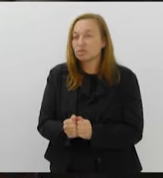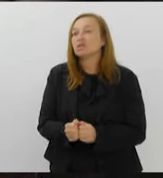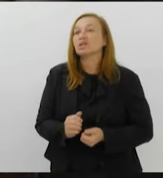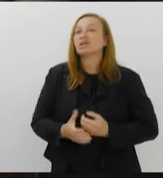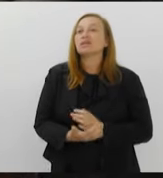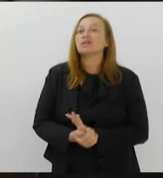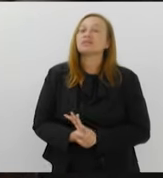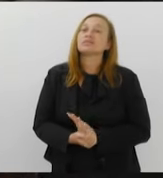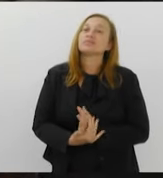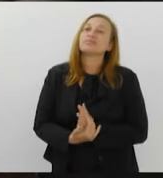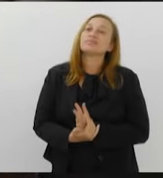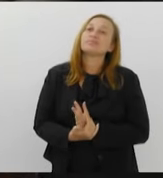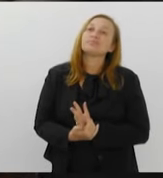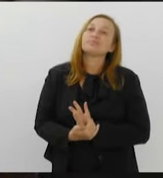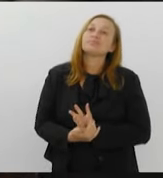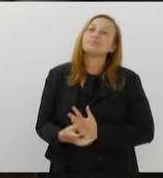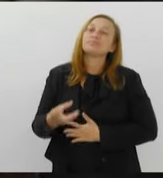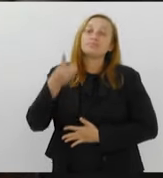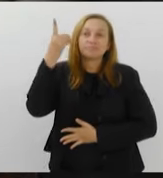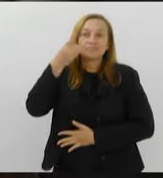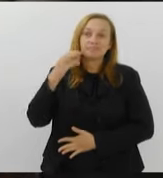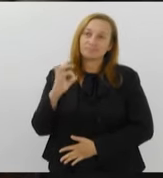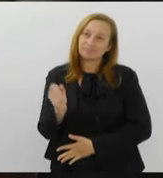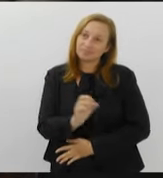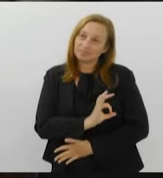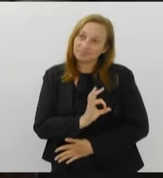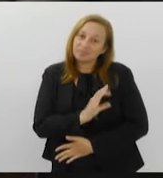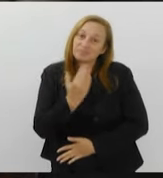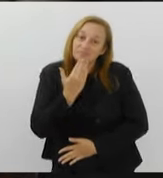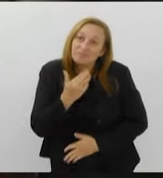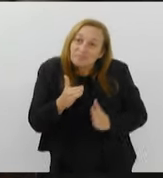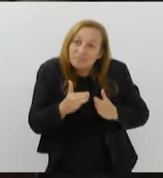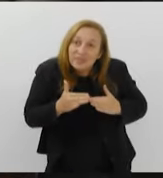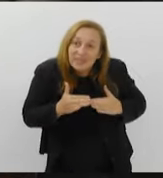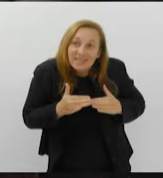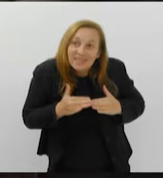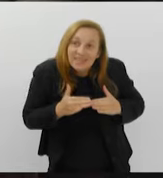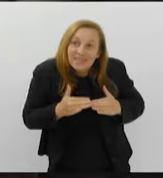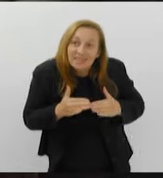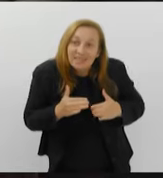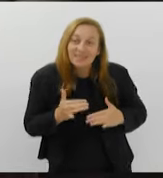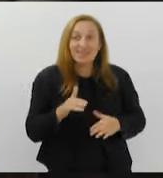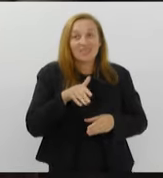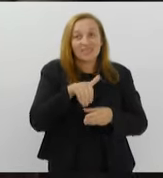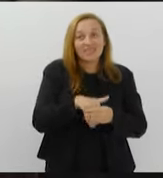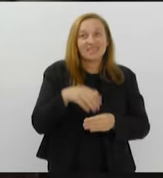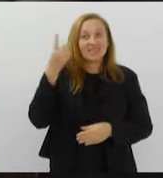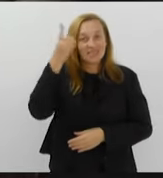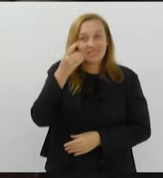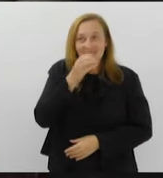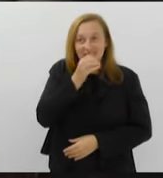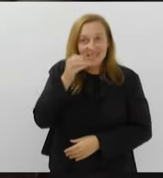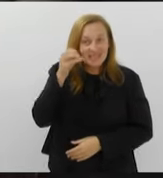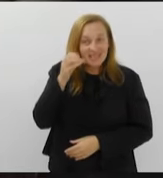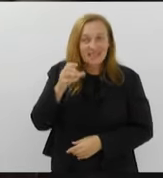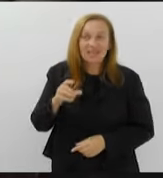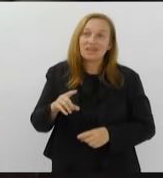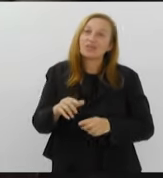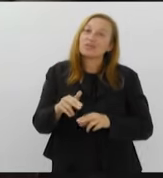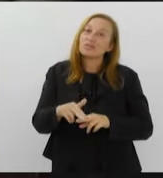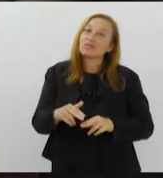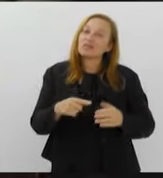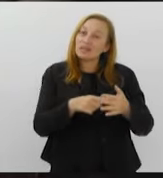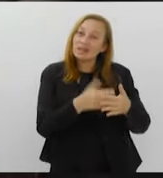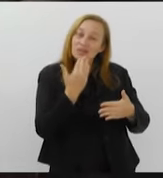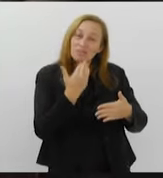Zeidan. E a deputada Marta Rocha, eu vou pedir permissão para votar na deputada Célia Jordão, por ela ter